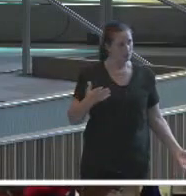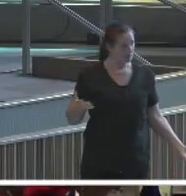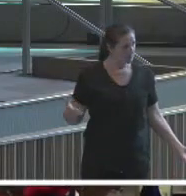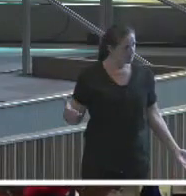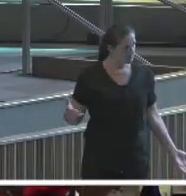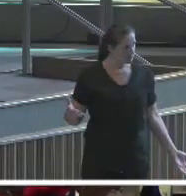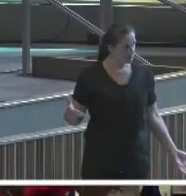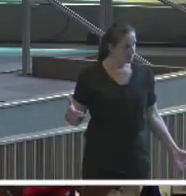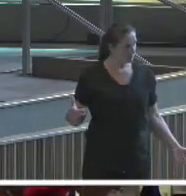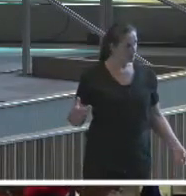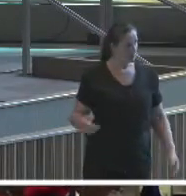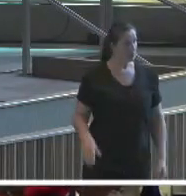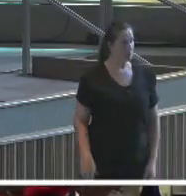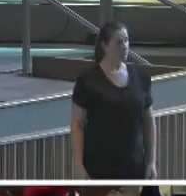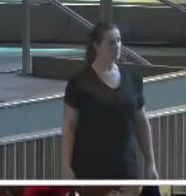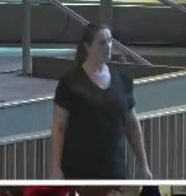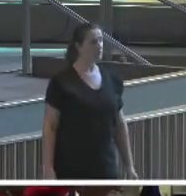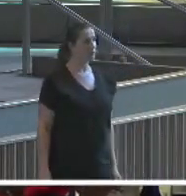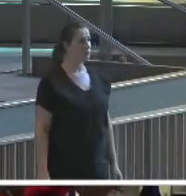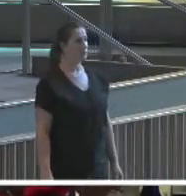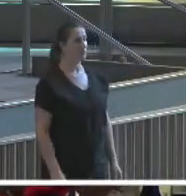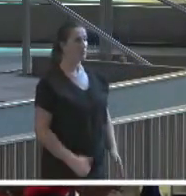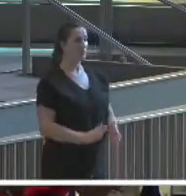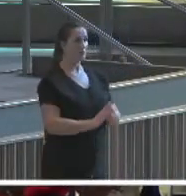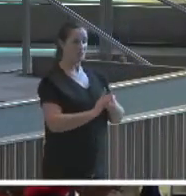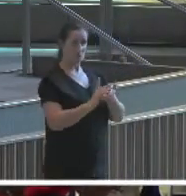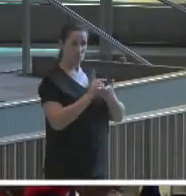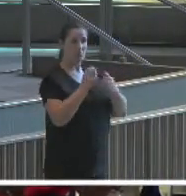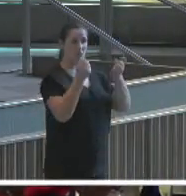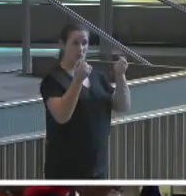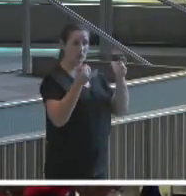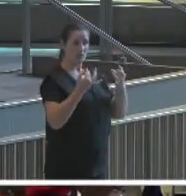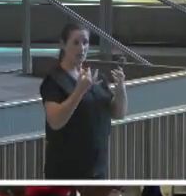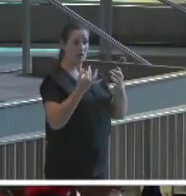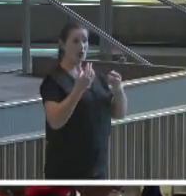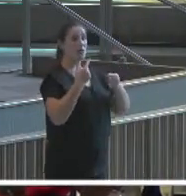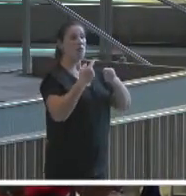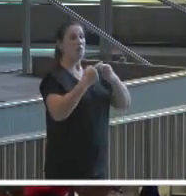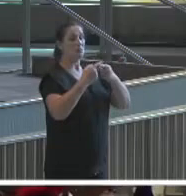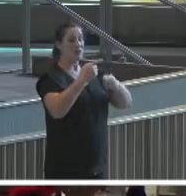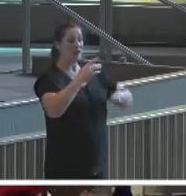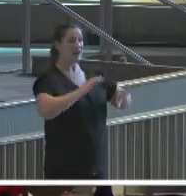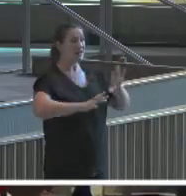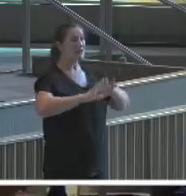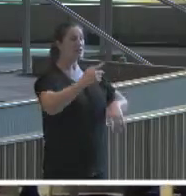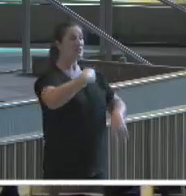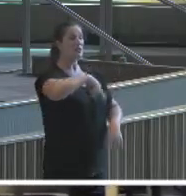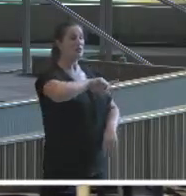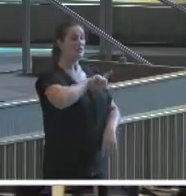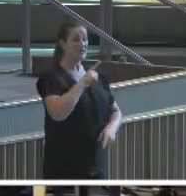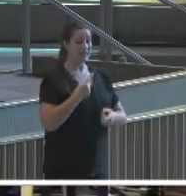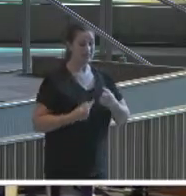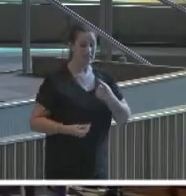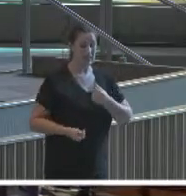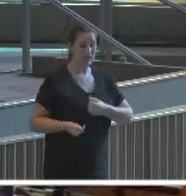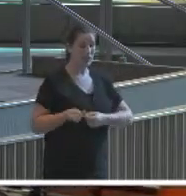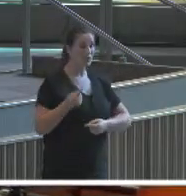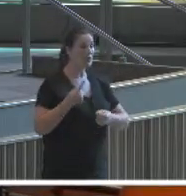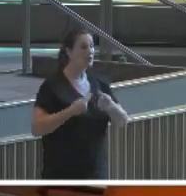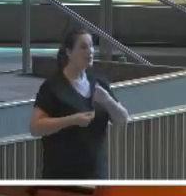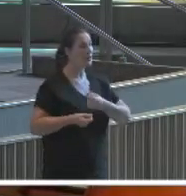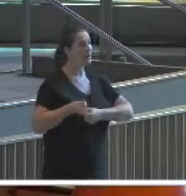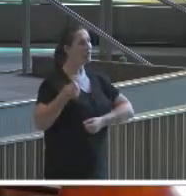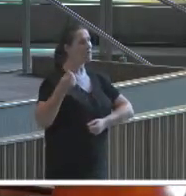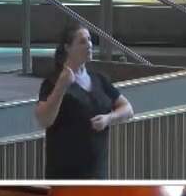dos seus próprios pecados? Porque às vezes nós trocamos Jeremias vai dizer assim: esse povo trocaram